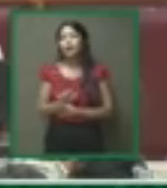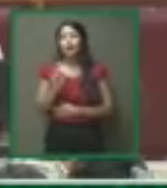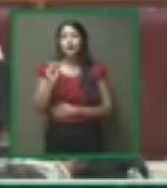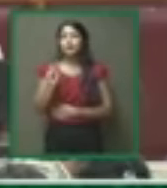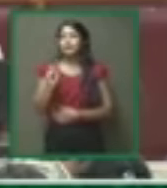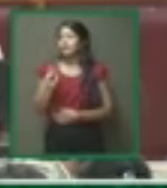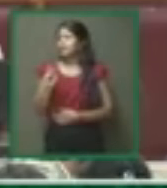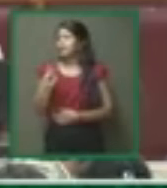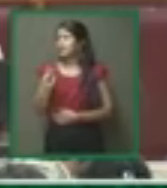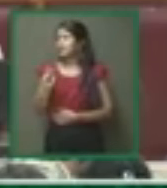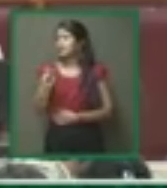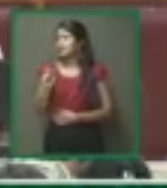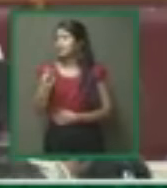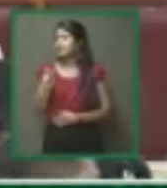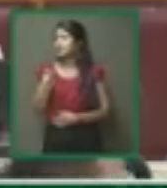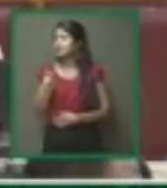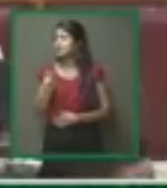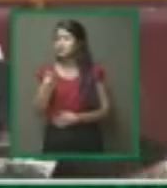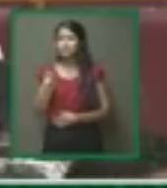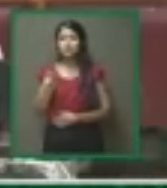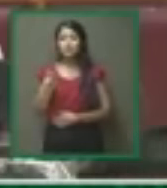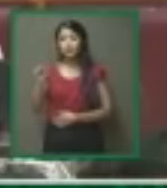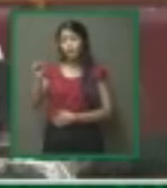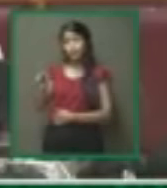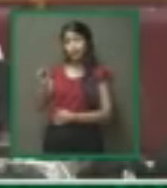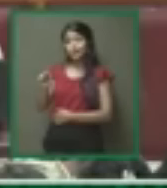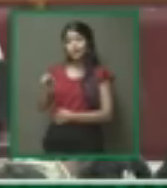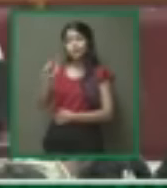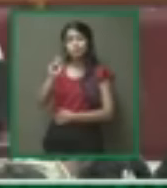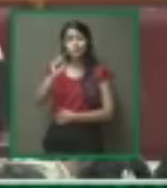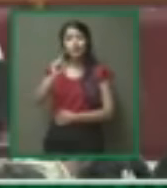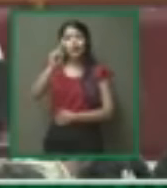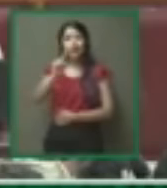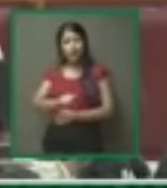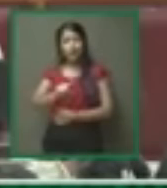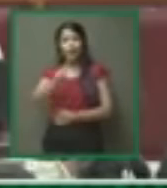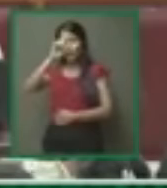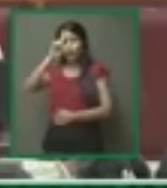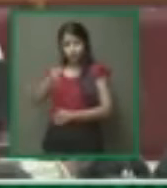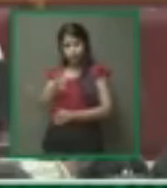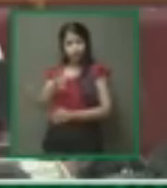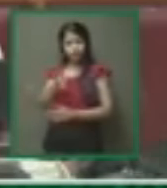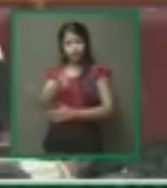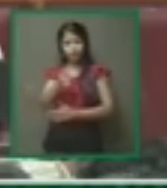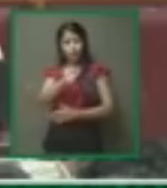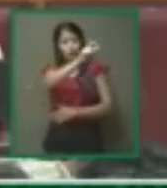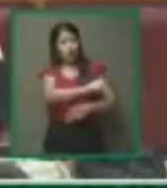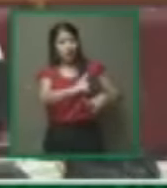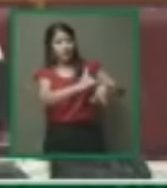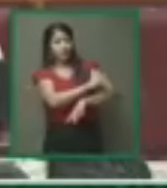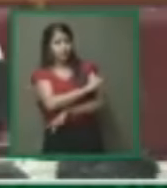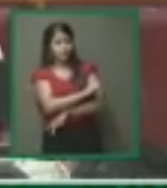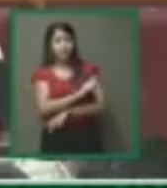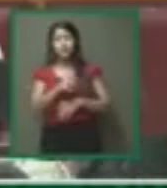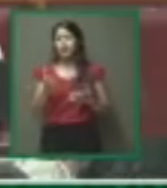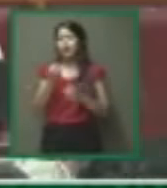ao senhor a participação no homicídio da vítima Lohan, a sua defesa técnica